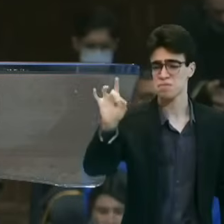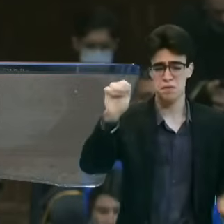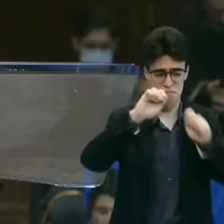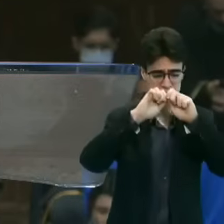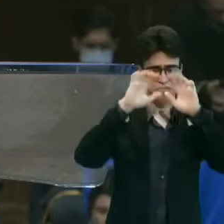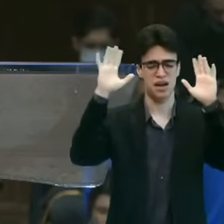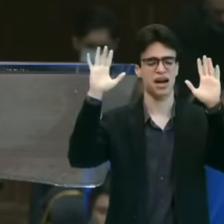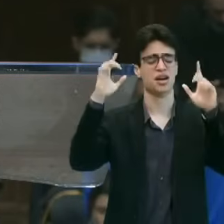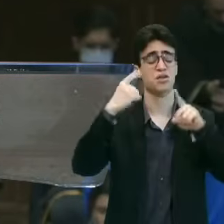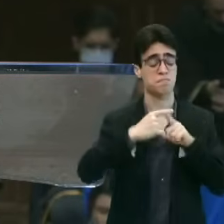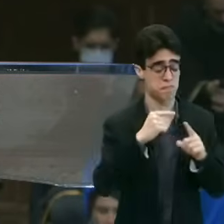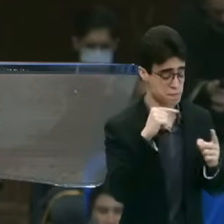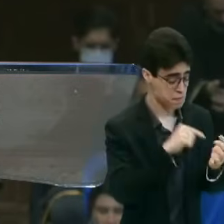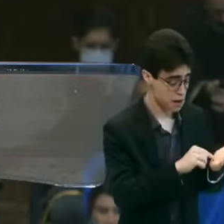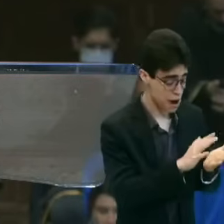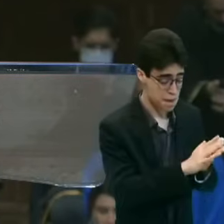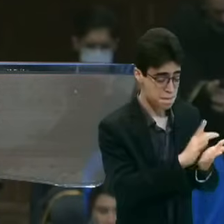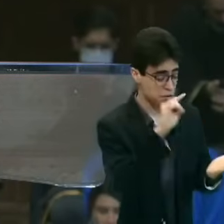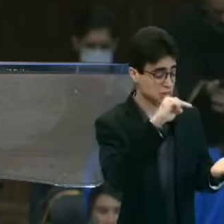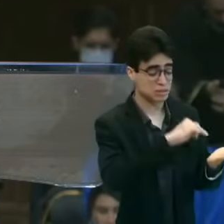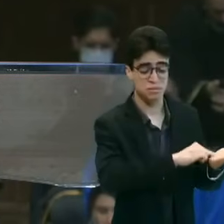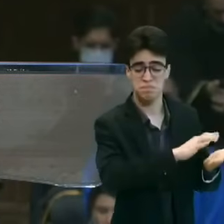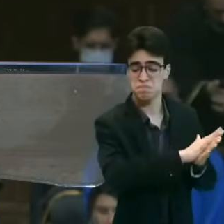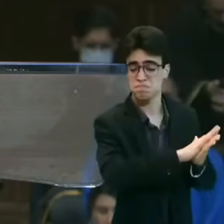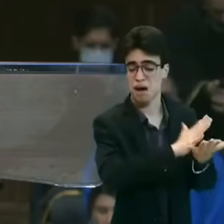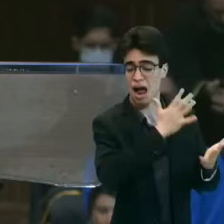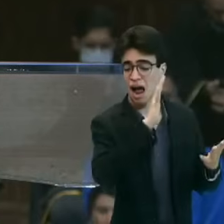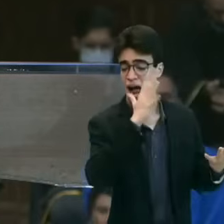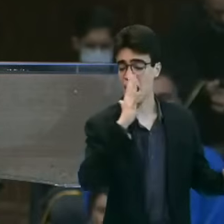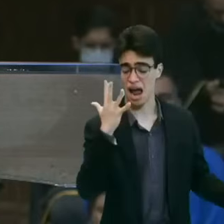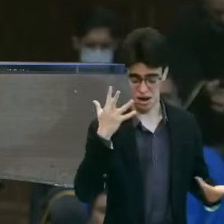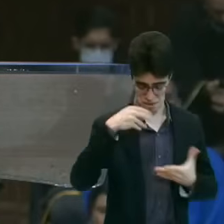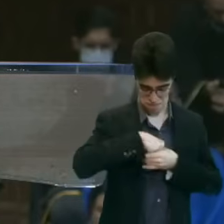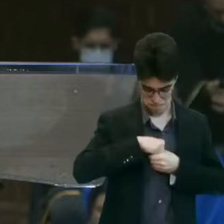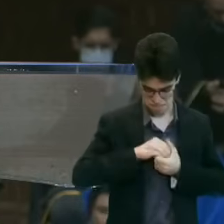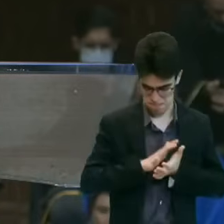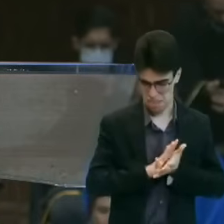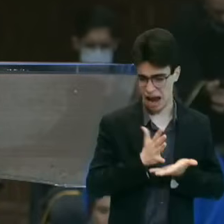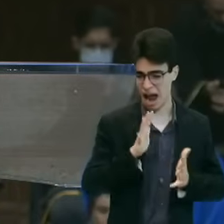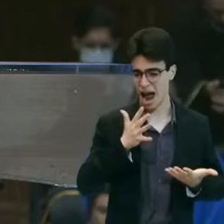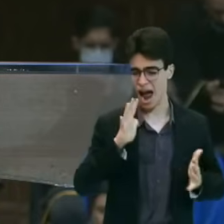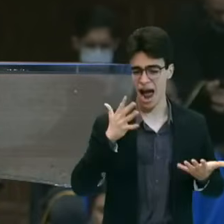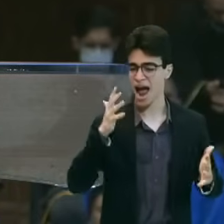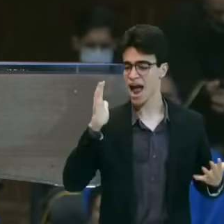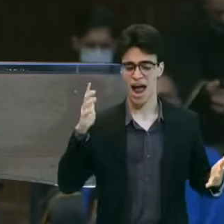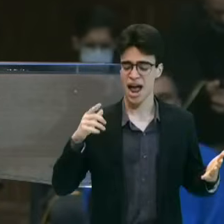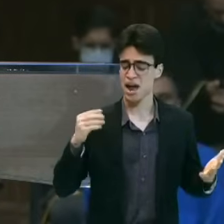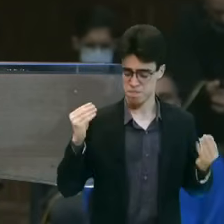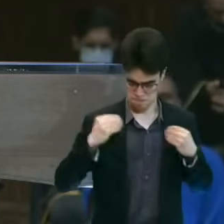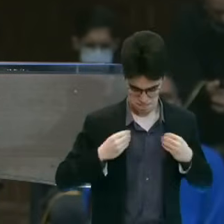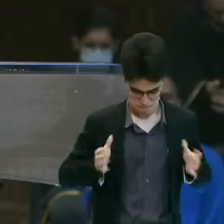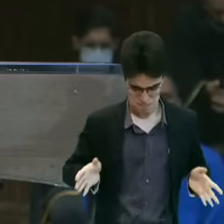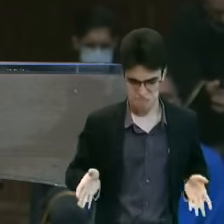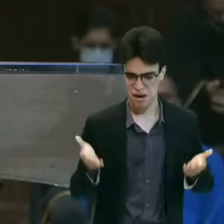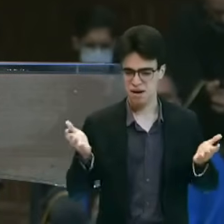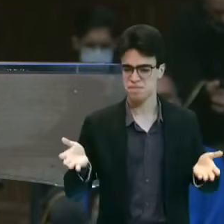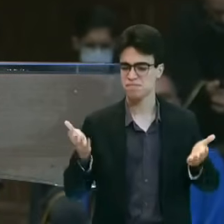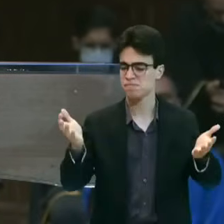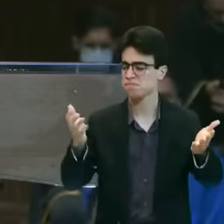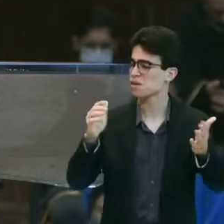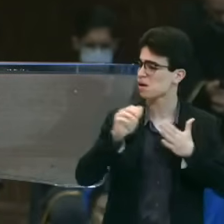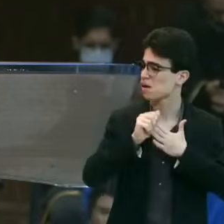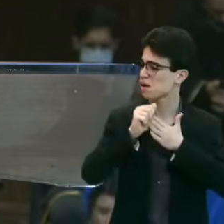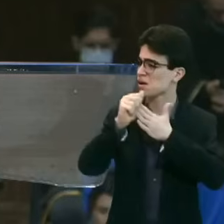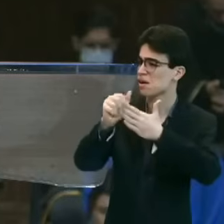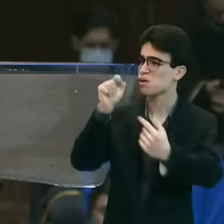Tua palavra possa brilhar dentro de nós, de tal maneira que nos impulsione na direção da Tua